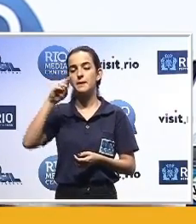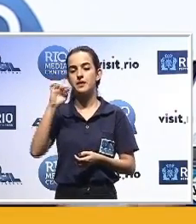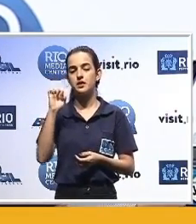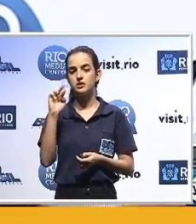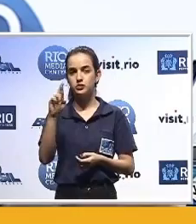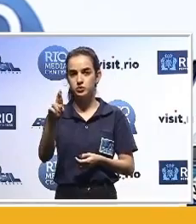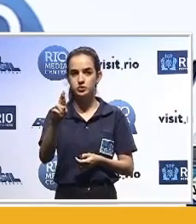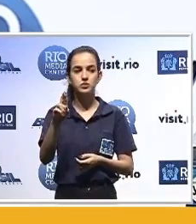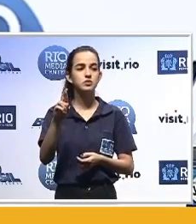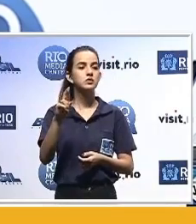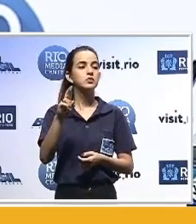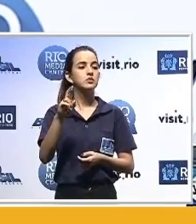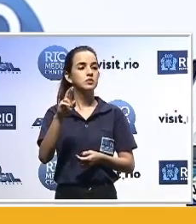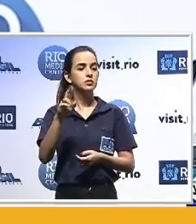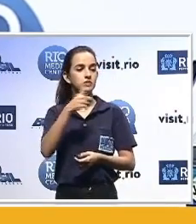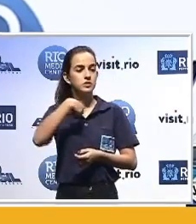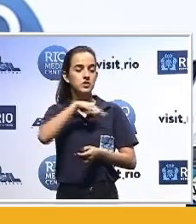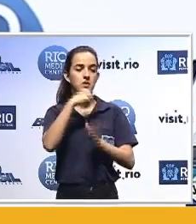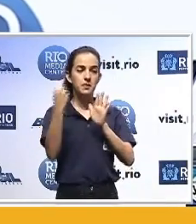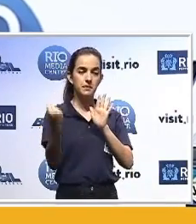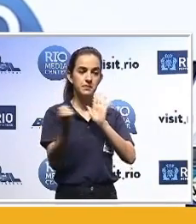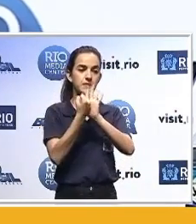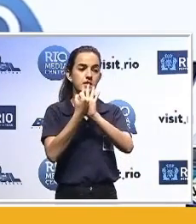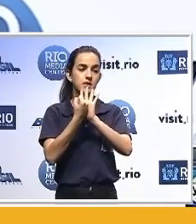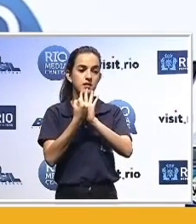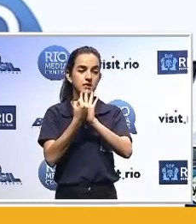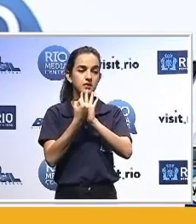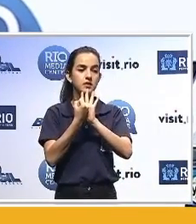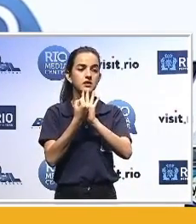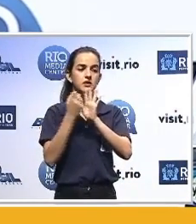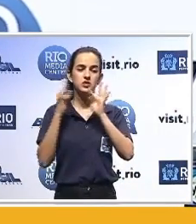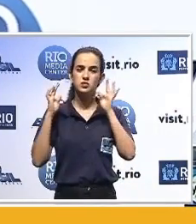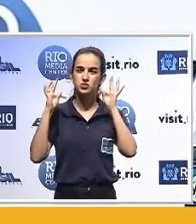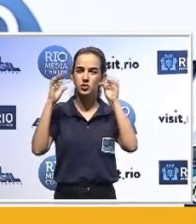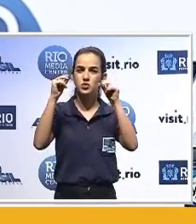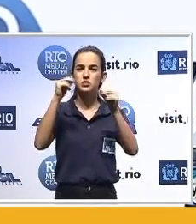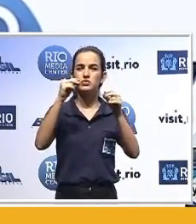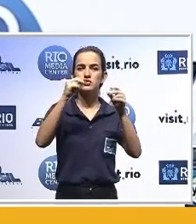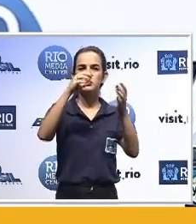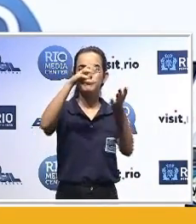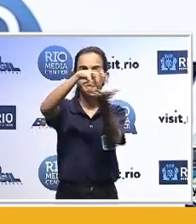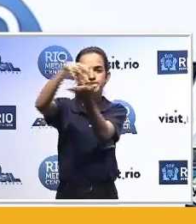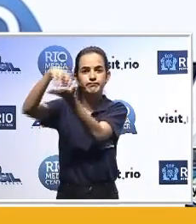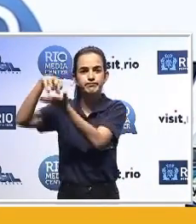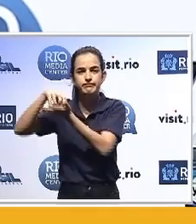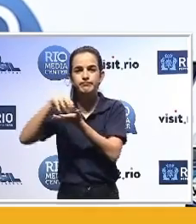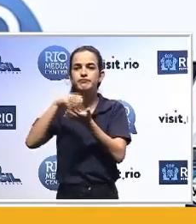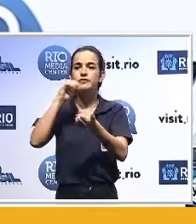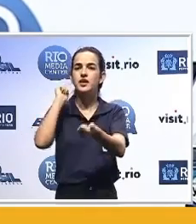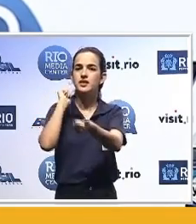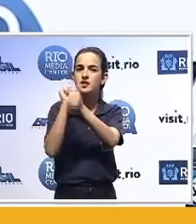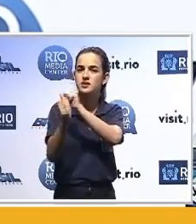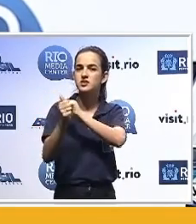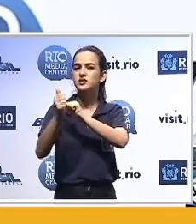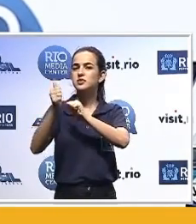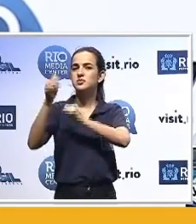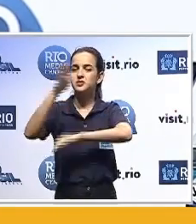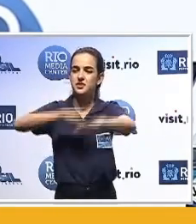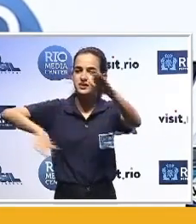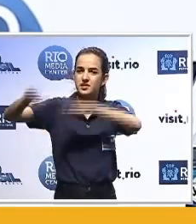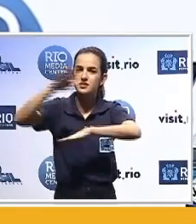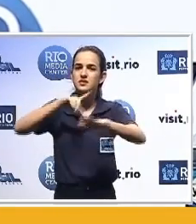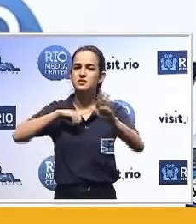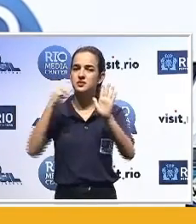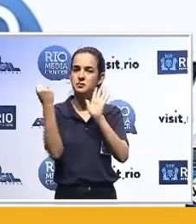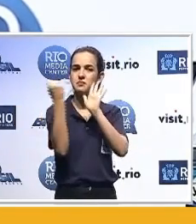Divulgaremos, ministro, nossa marca na todo o segmento de atletismo, de natação, a marca